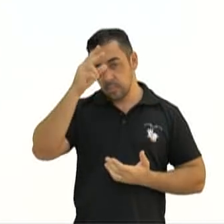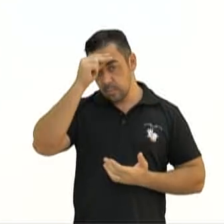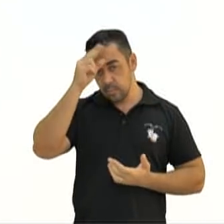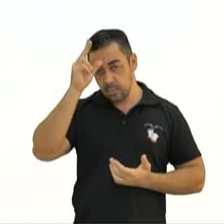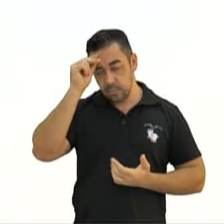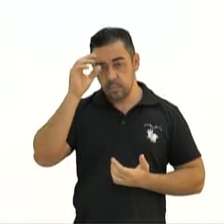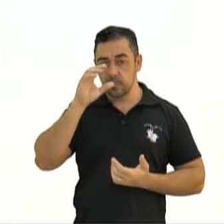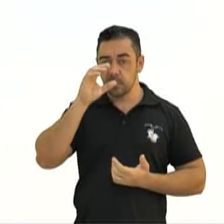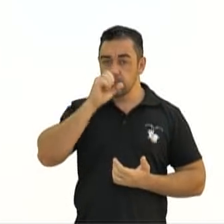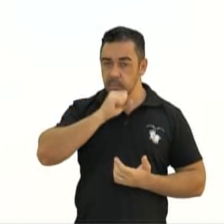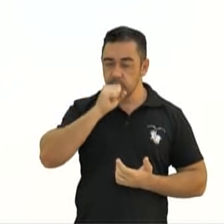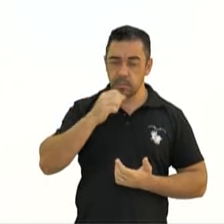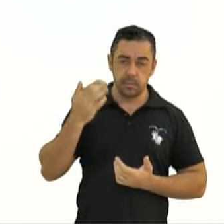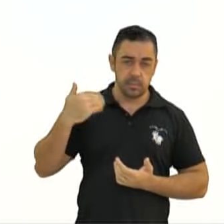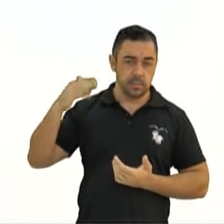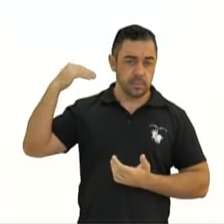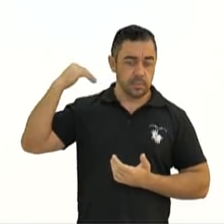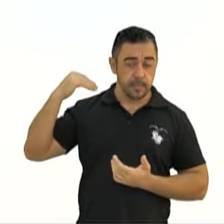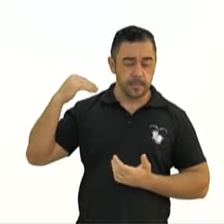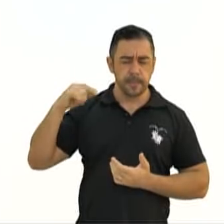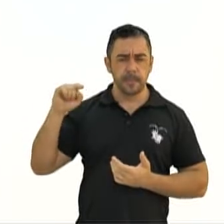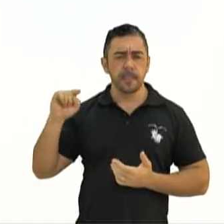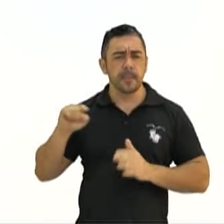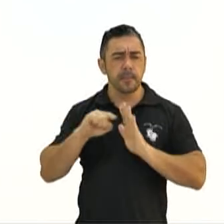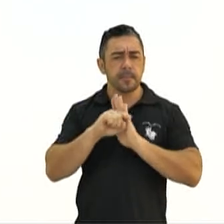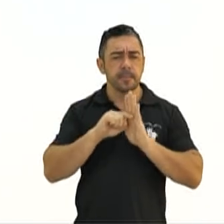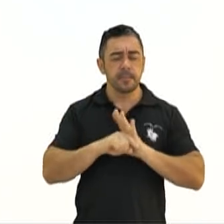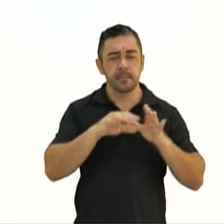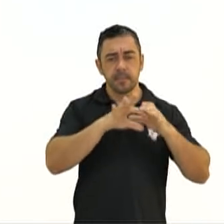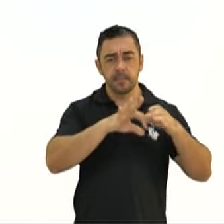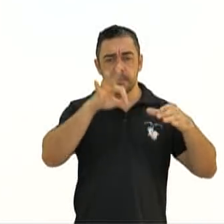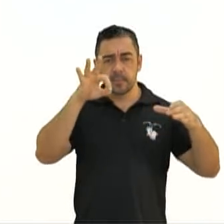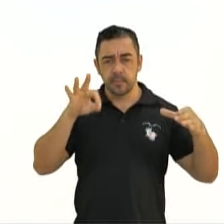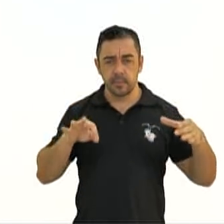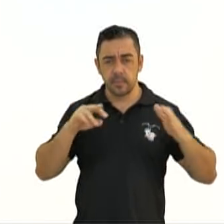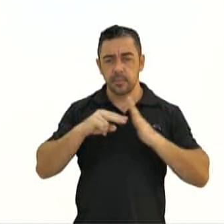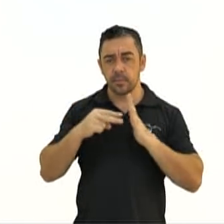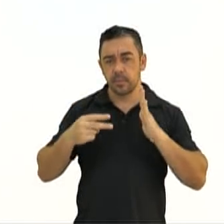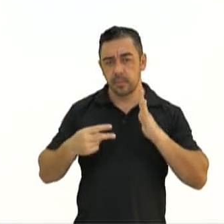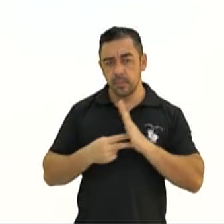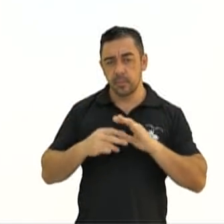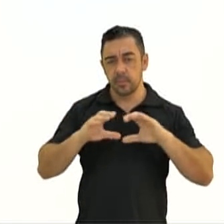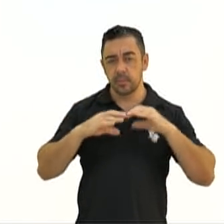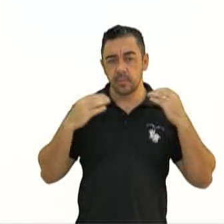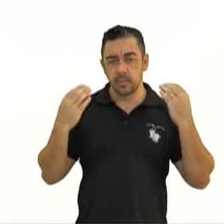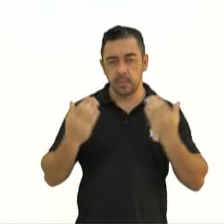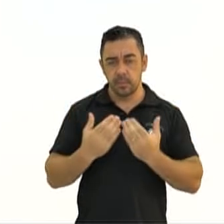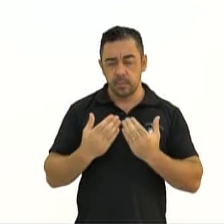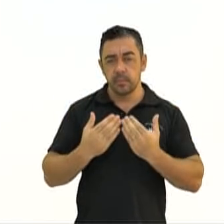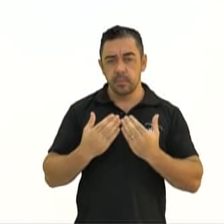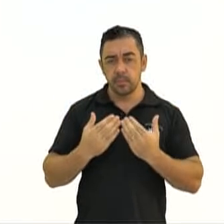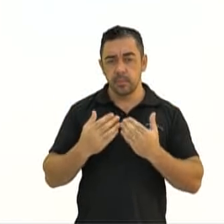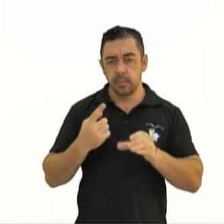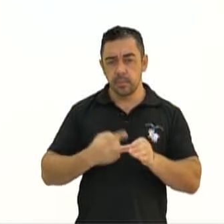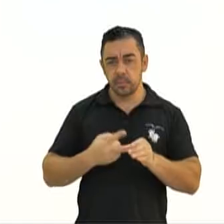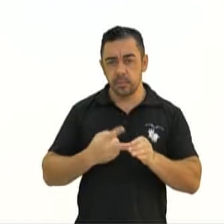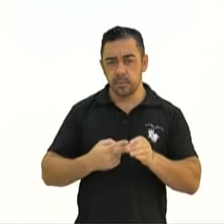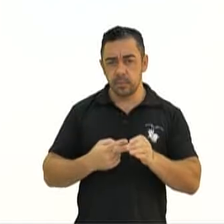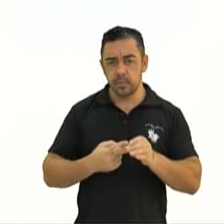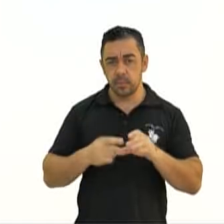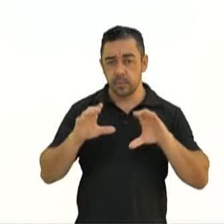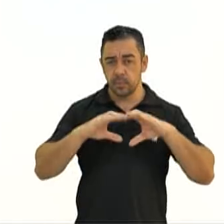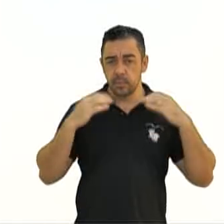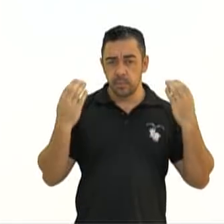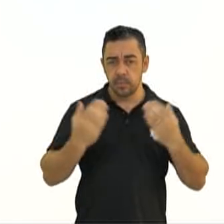fim de semana. Essa pesquisa tem uma amostra que representa a população da cidade? A população